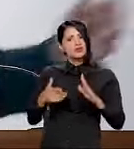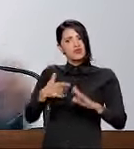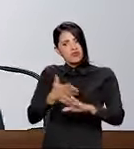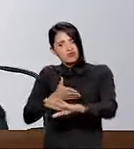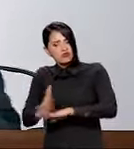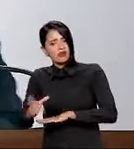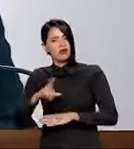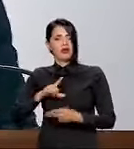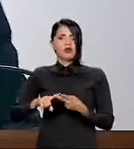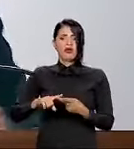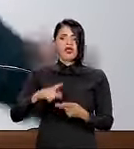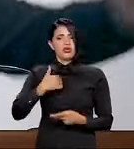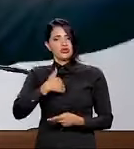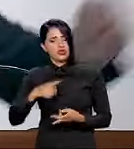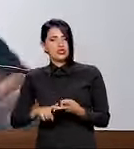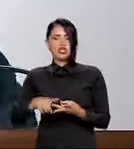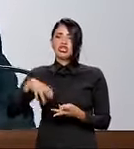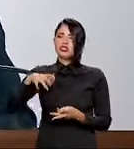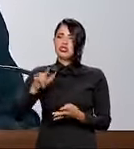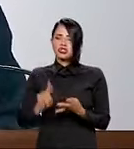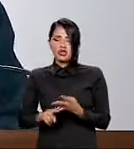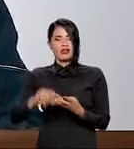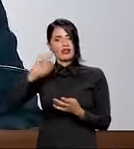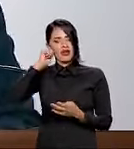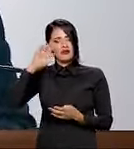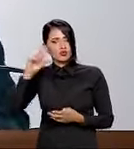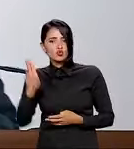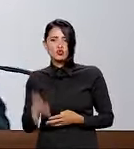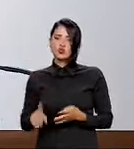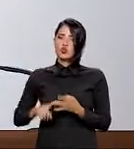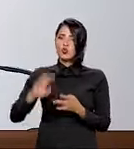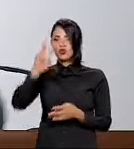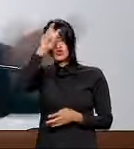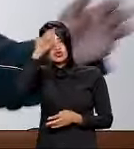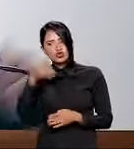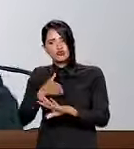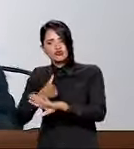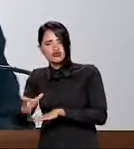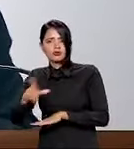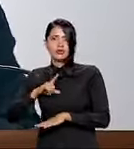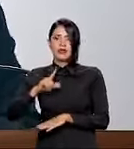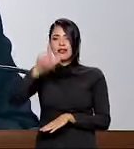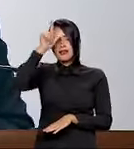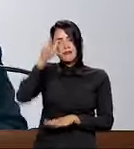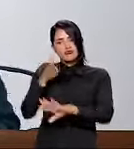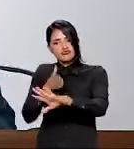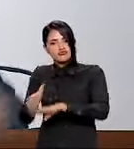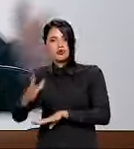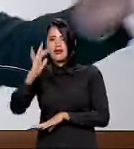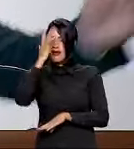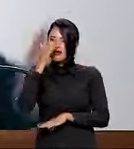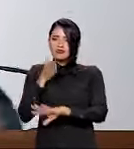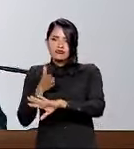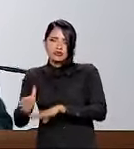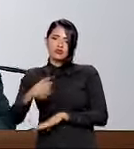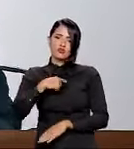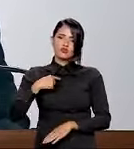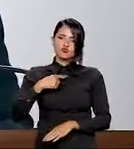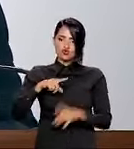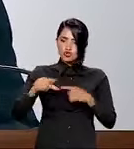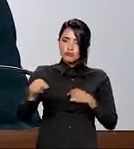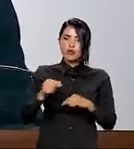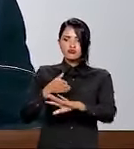entrar, a Argentina quer entrar, a Nigéria quer entrar, a África do Sul quer entrar, o Egito quer entrar, a Alemanha quer entrar, a Índia quer entrar, o Japão quer